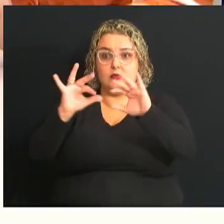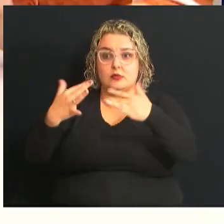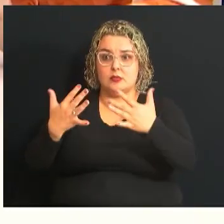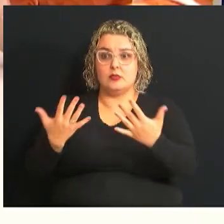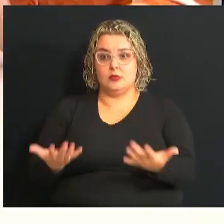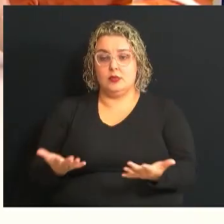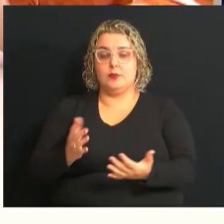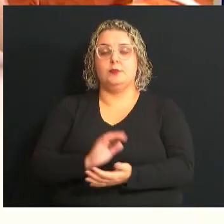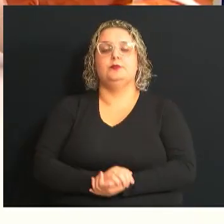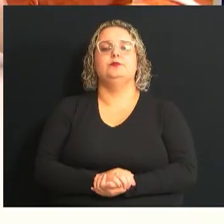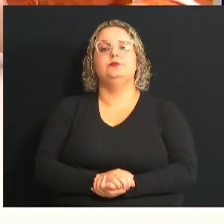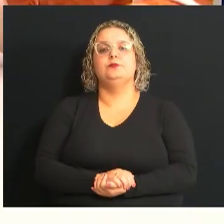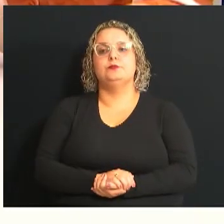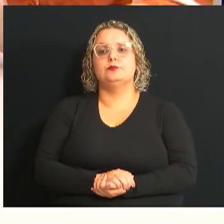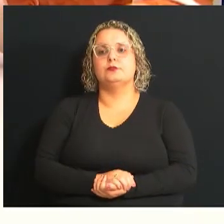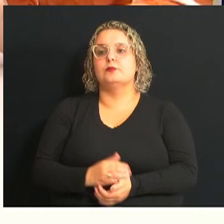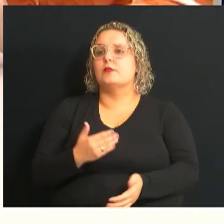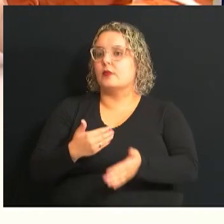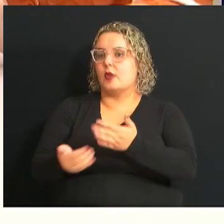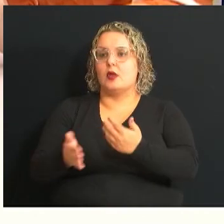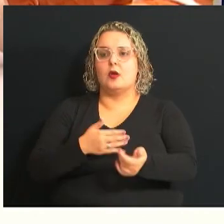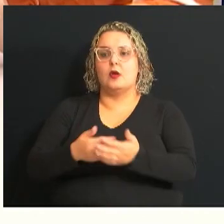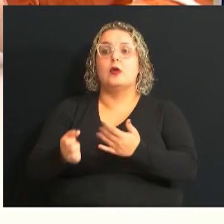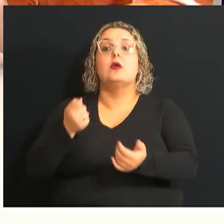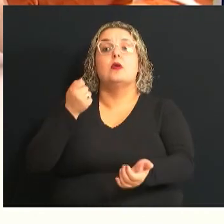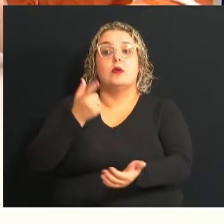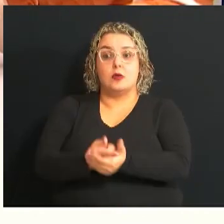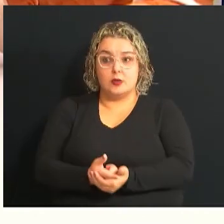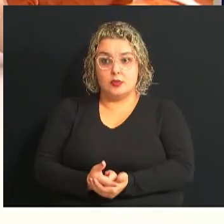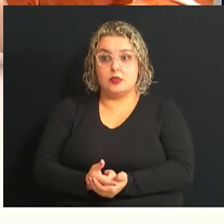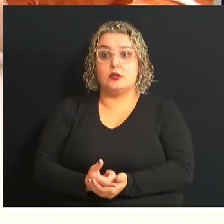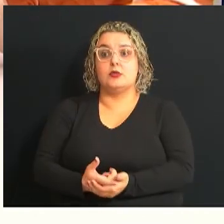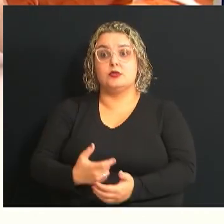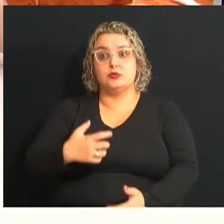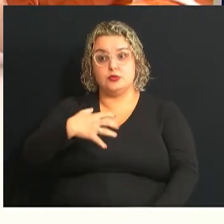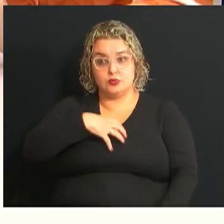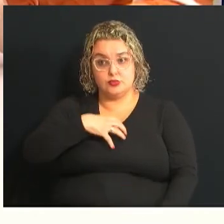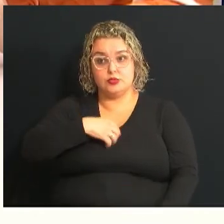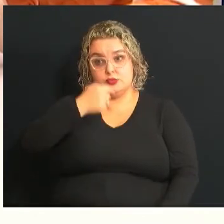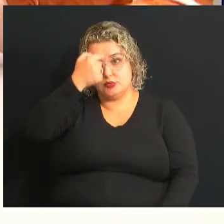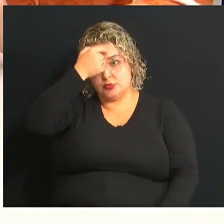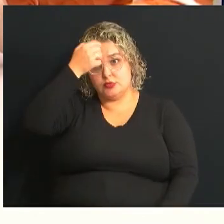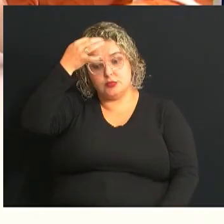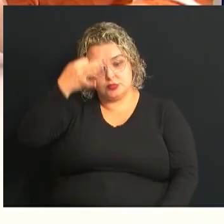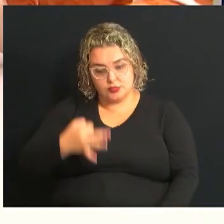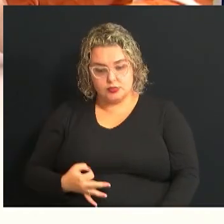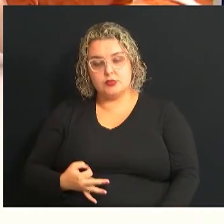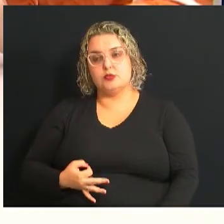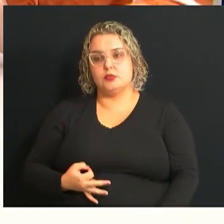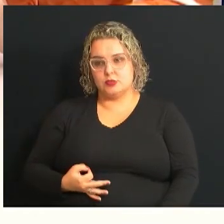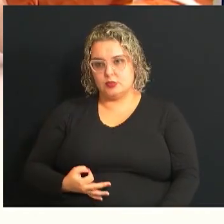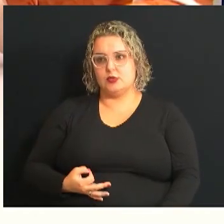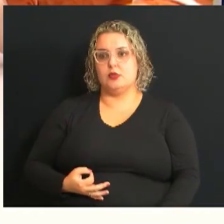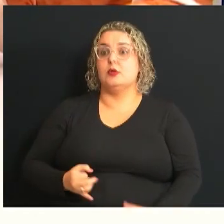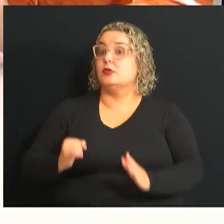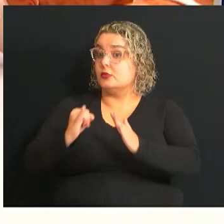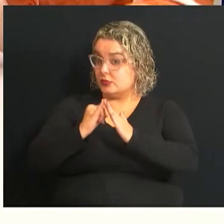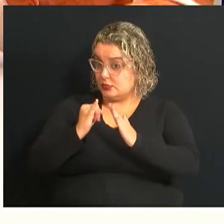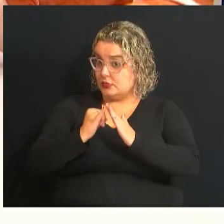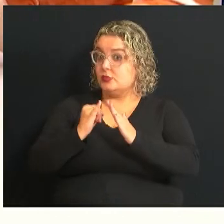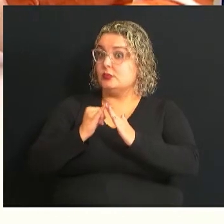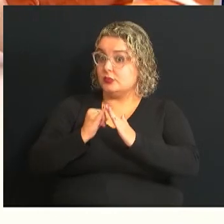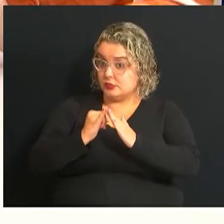que qualquer compra ela deve ser feita de forma muito consciente, né? E se a gente está falando de um imóvel, é uma compra assim de